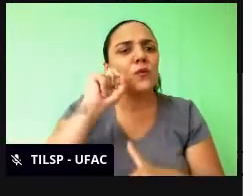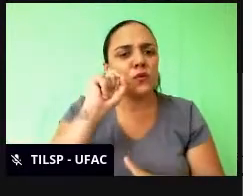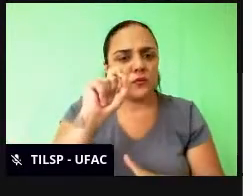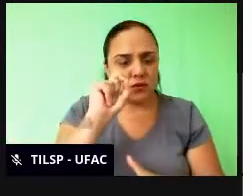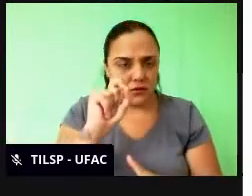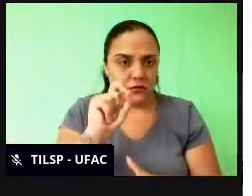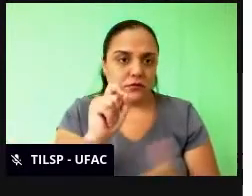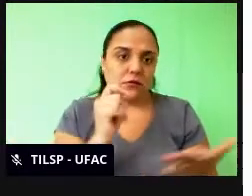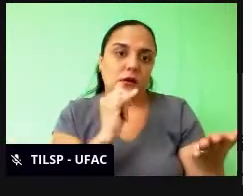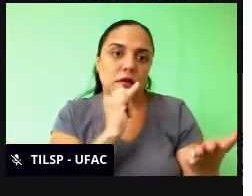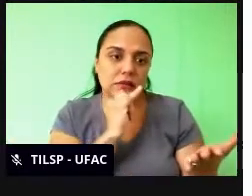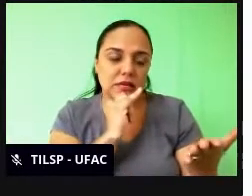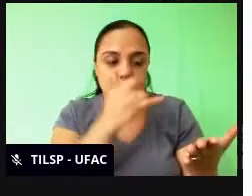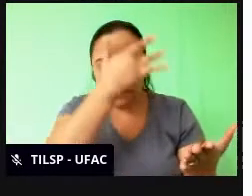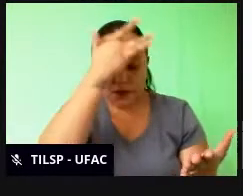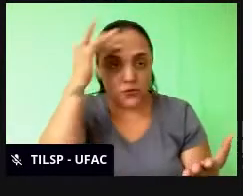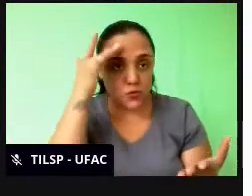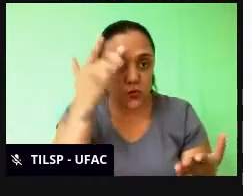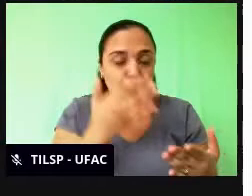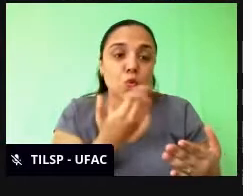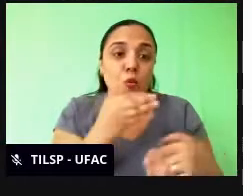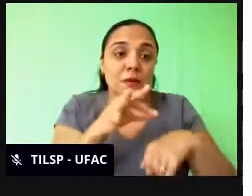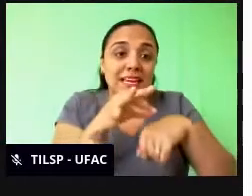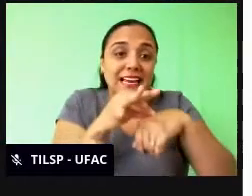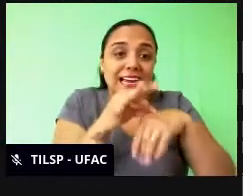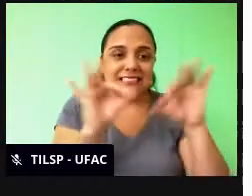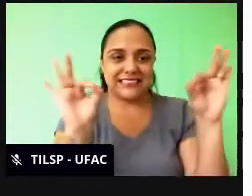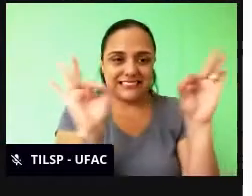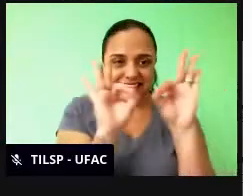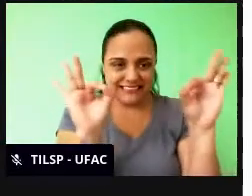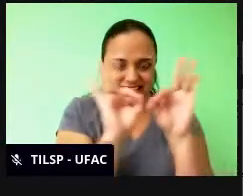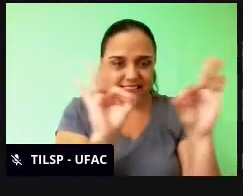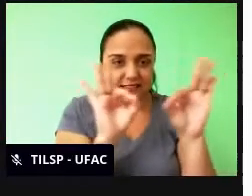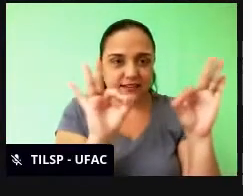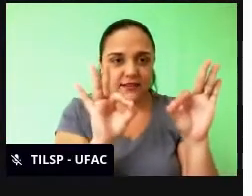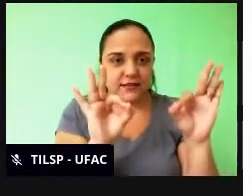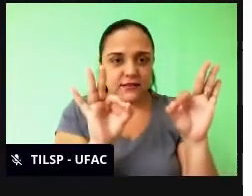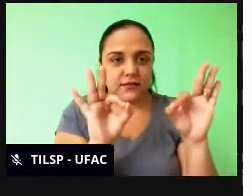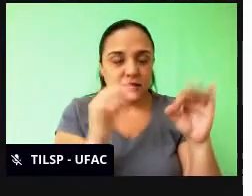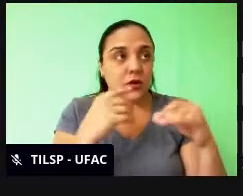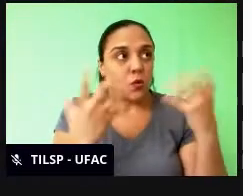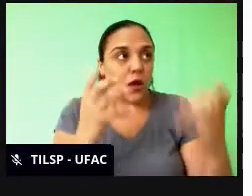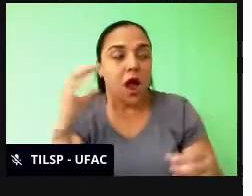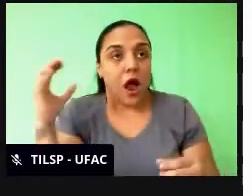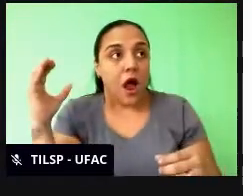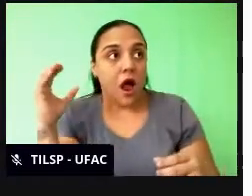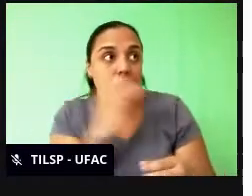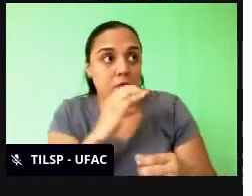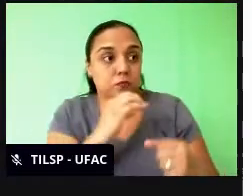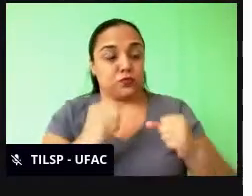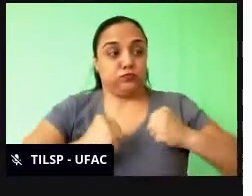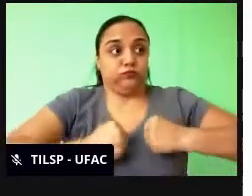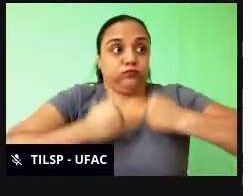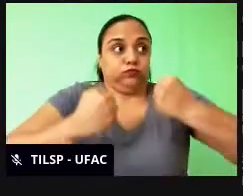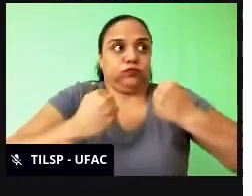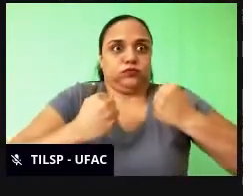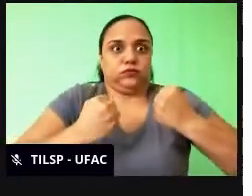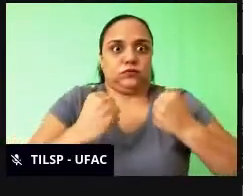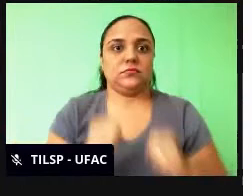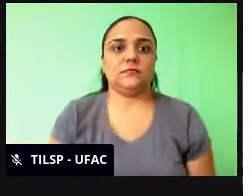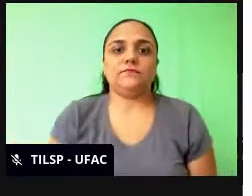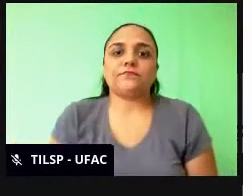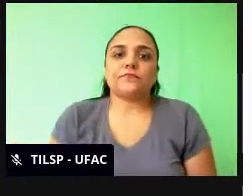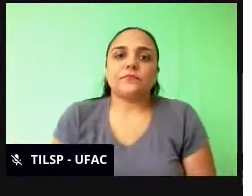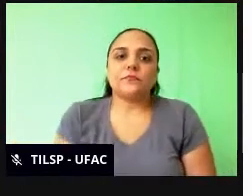indivíduos veganos principalmente, mas também de vegetarianos, é atingir a sua necessidade energética. Bom, então aqui